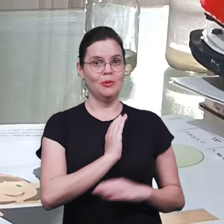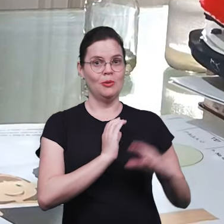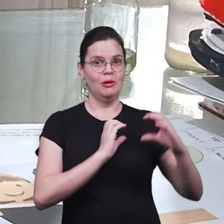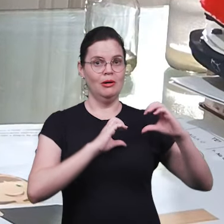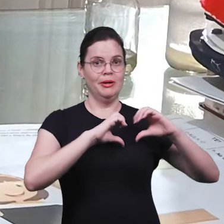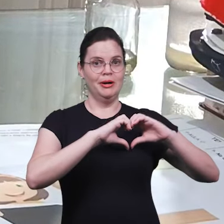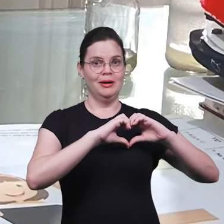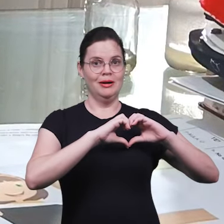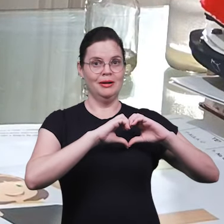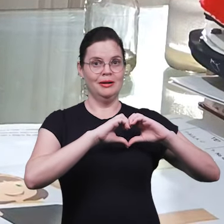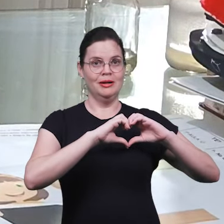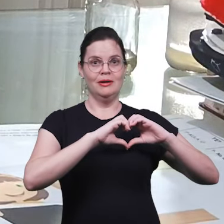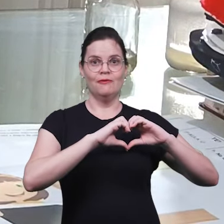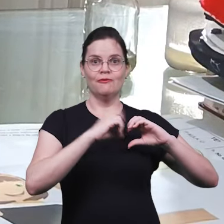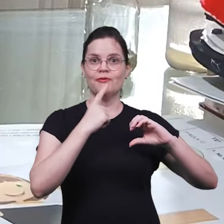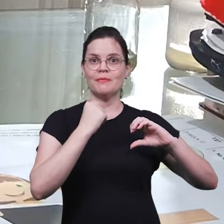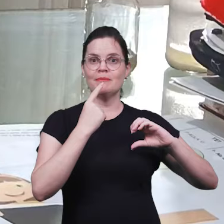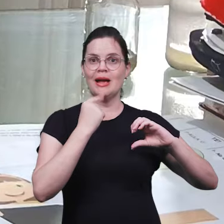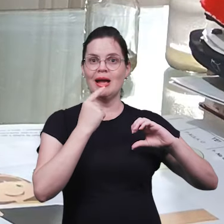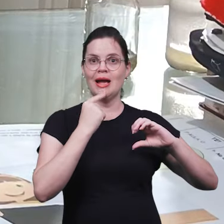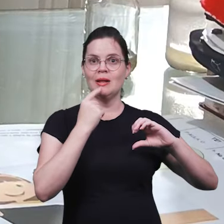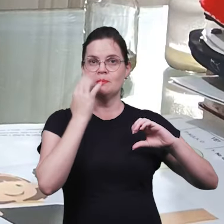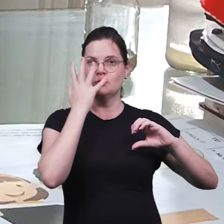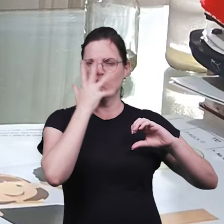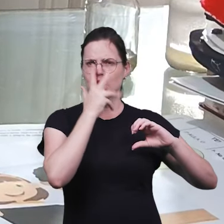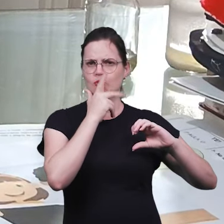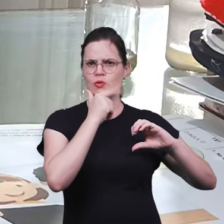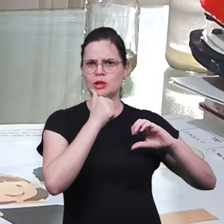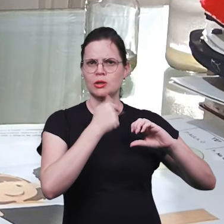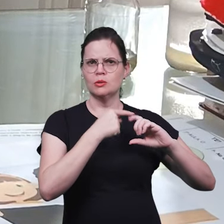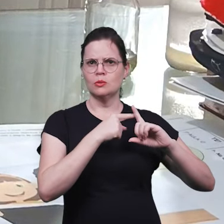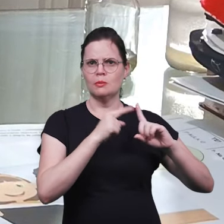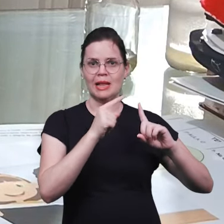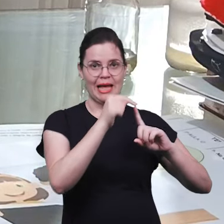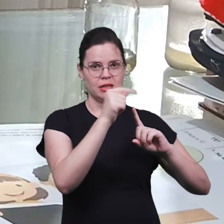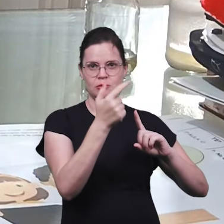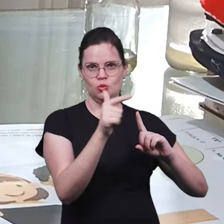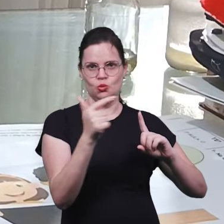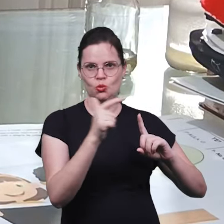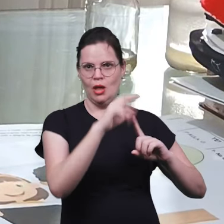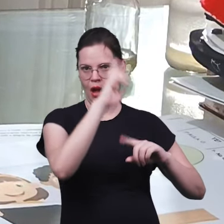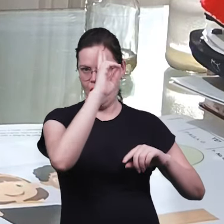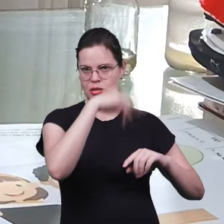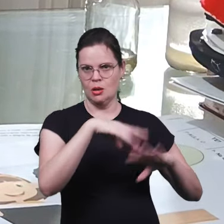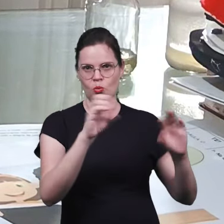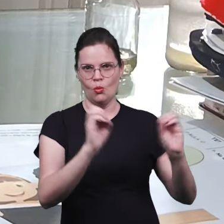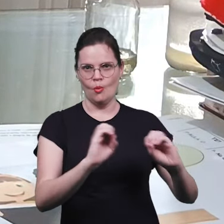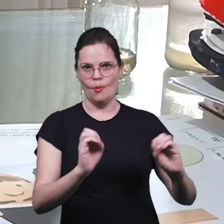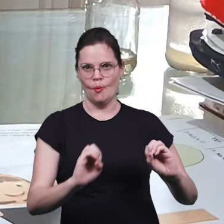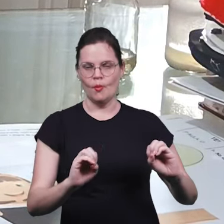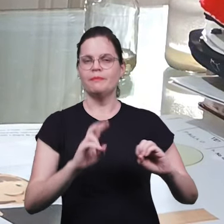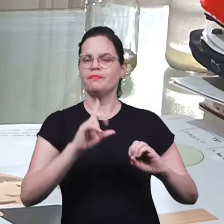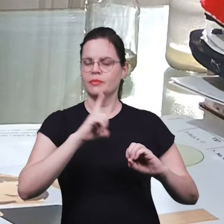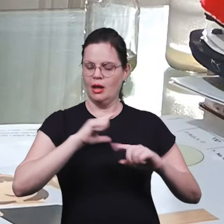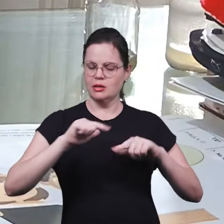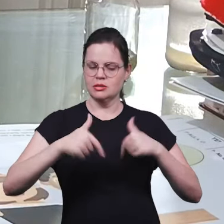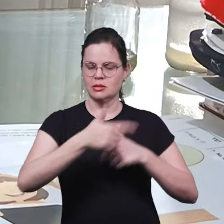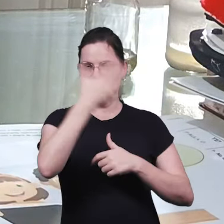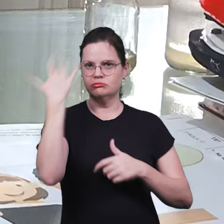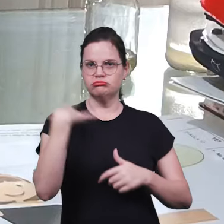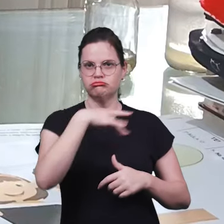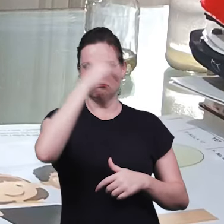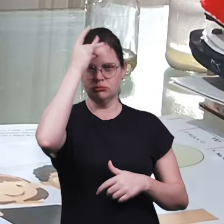Diferente do coração do homem, olha, que tem a palavra sem fermento, que é a palavra que vai ter a ação